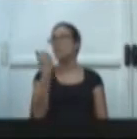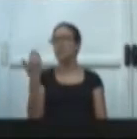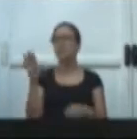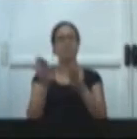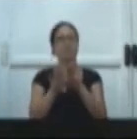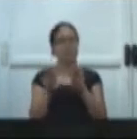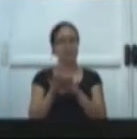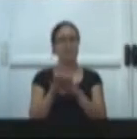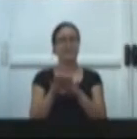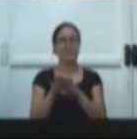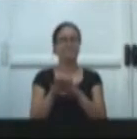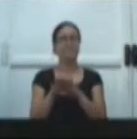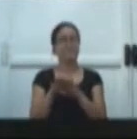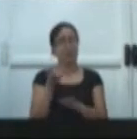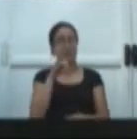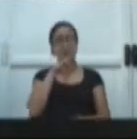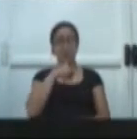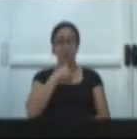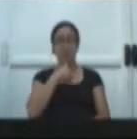Espero que o prefeito